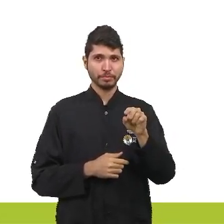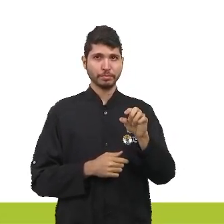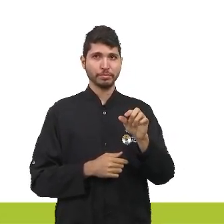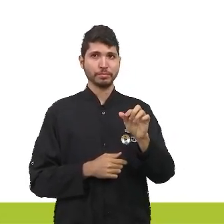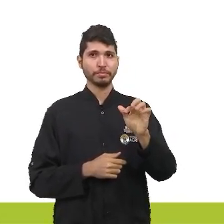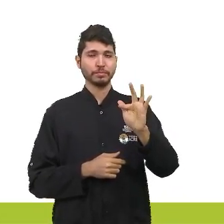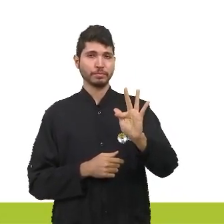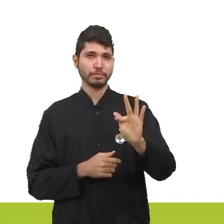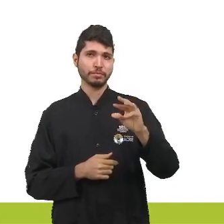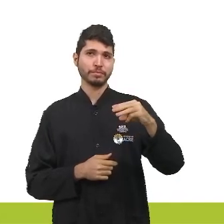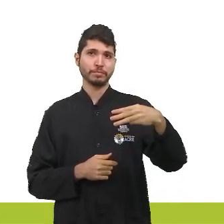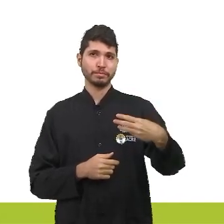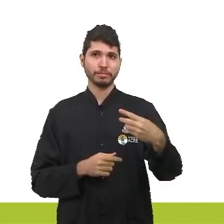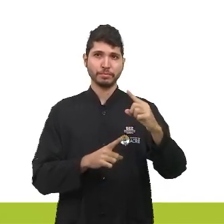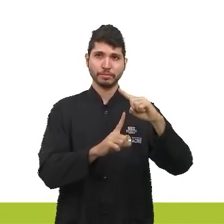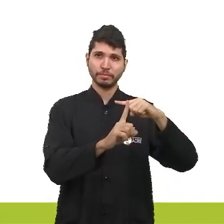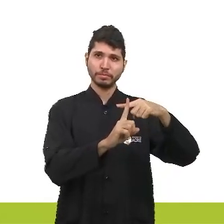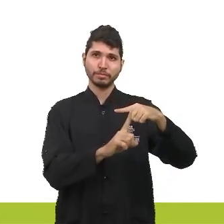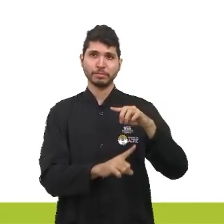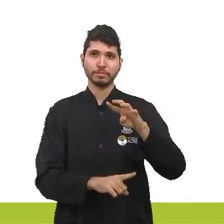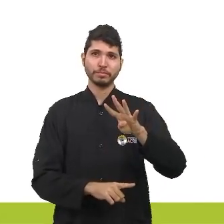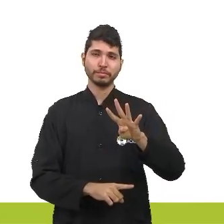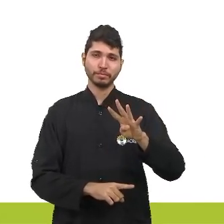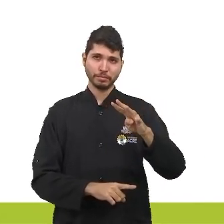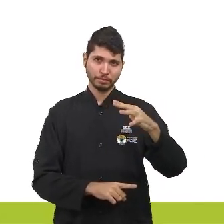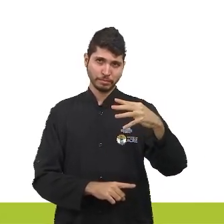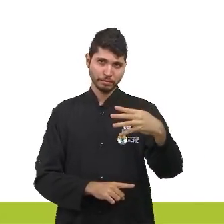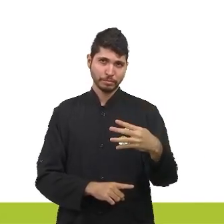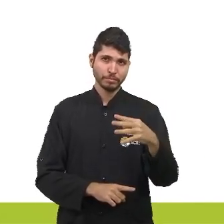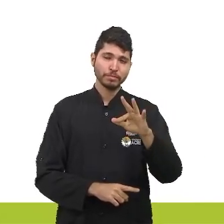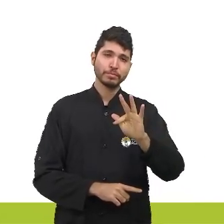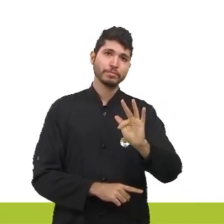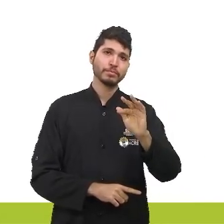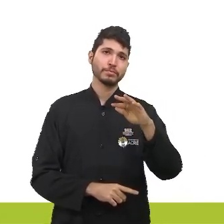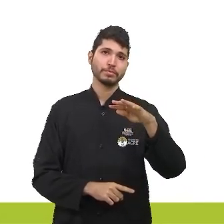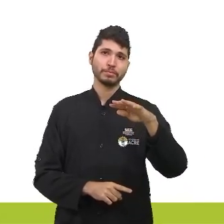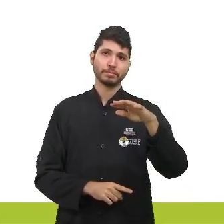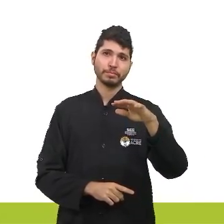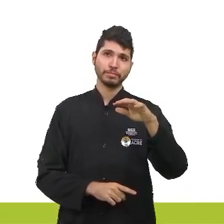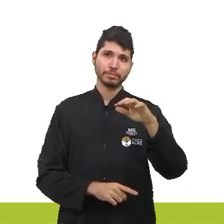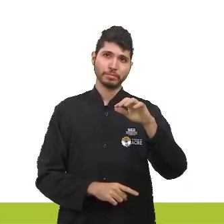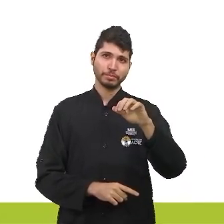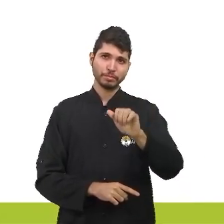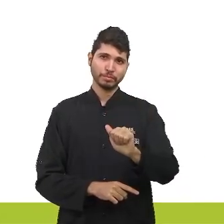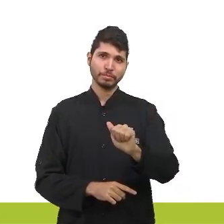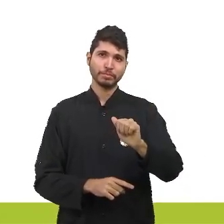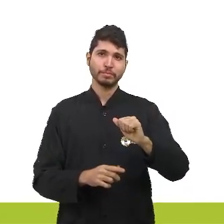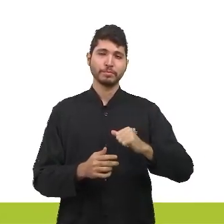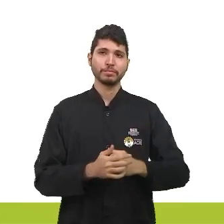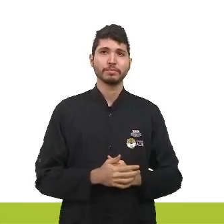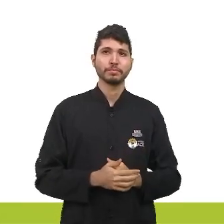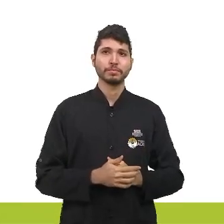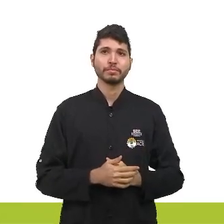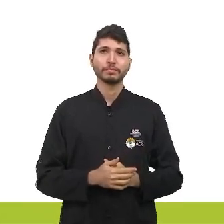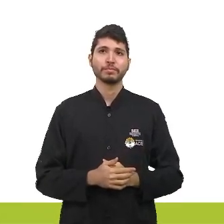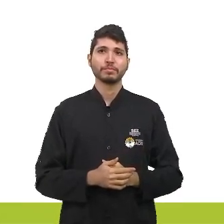de faces quadrangulares. Isso nos dá 3 vezes